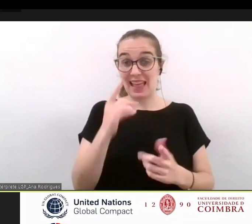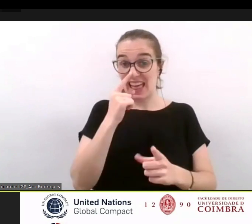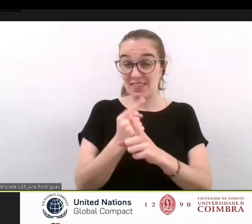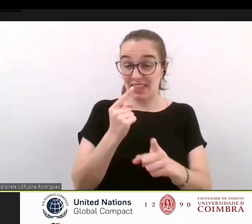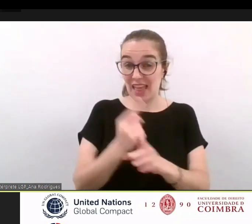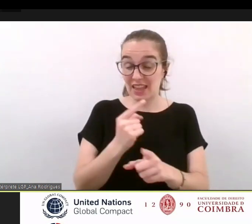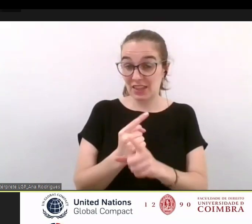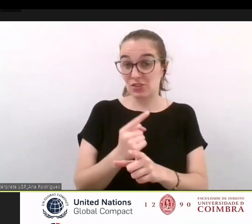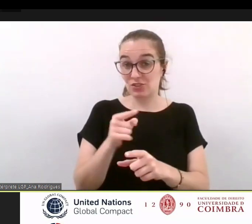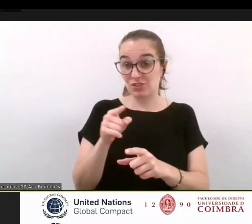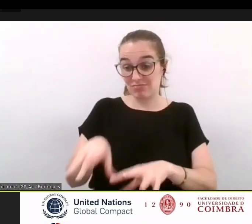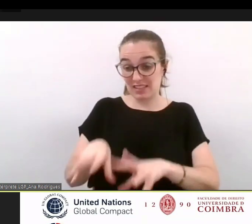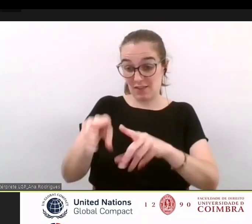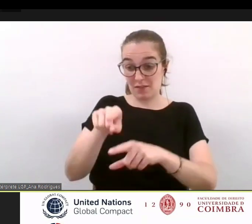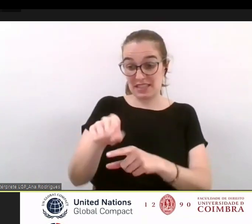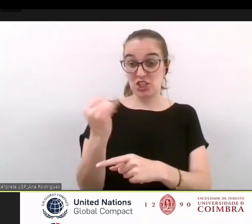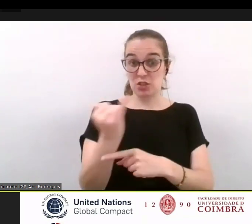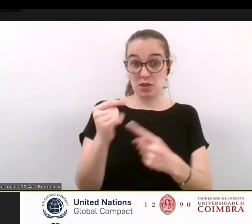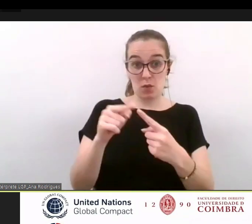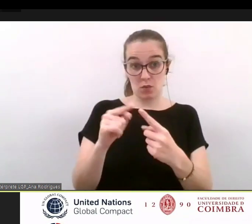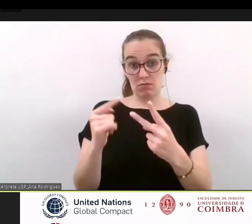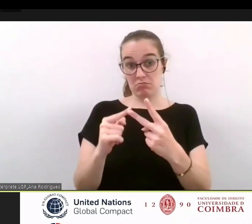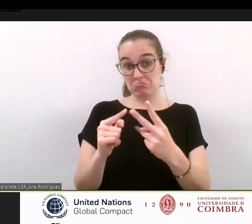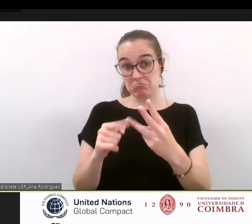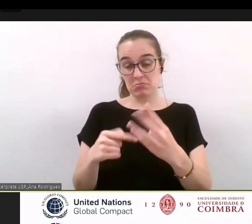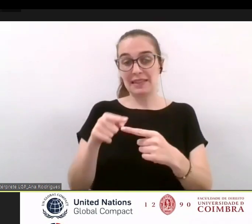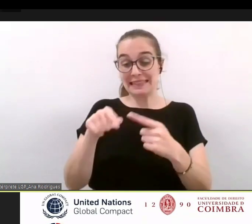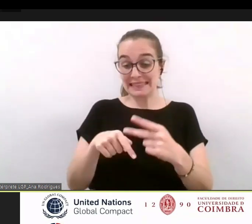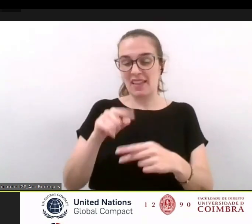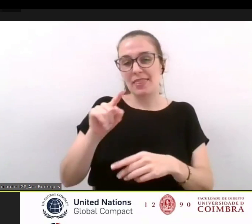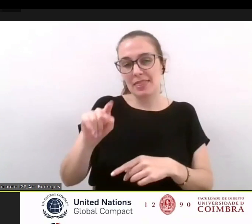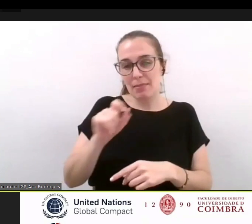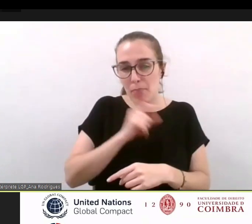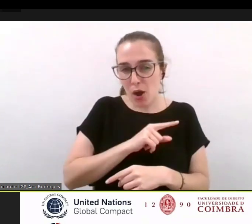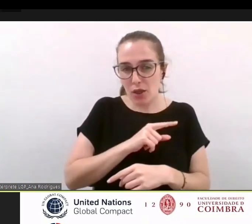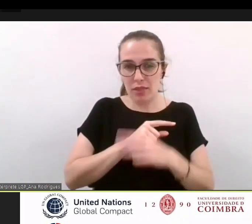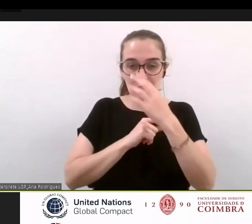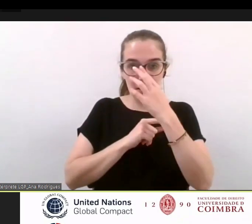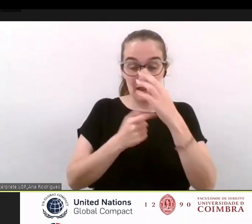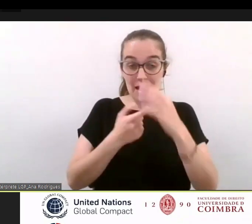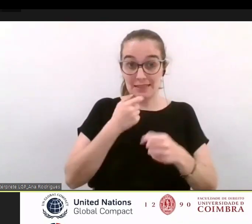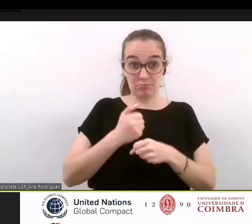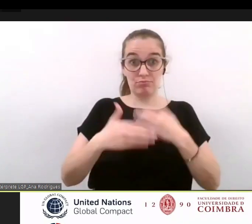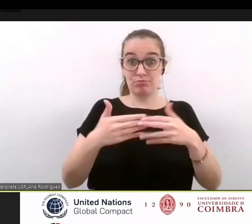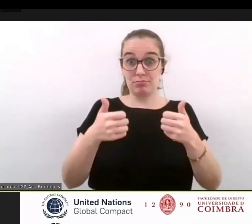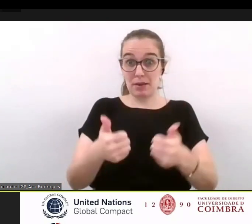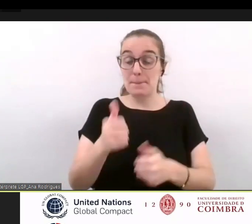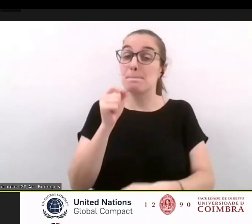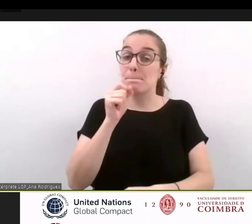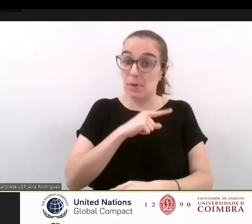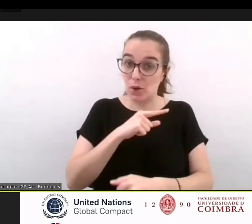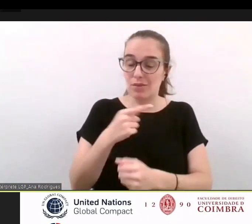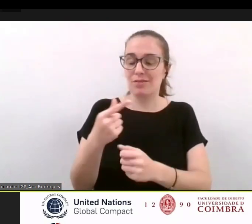atividades que sejam desenvolvidas por estas entidades são atividades que podem, sendo muito eficazes, gerar